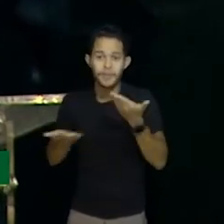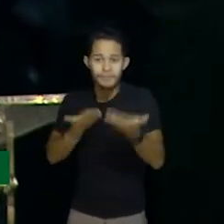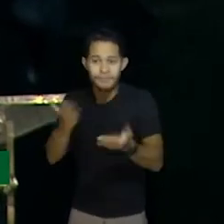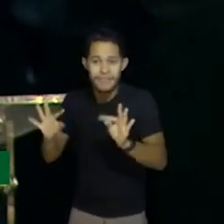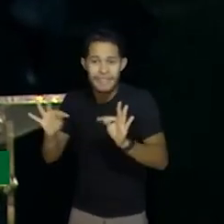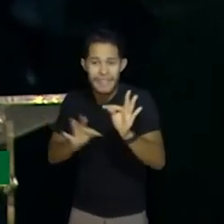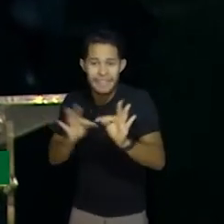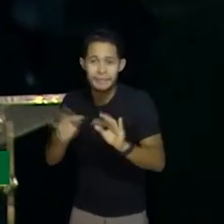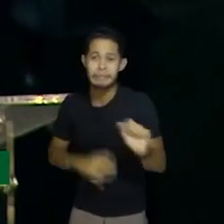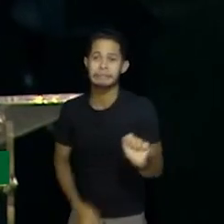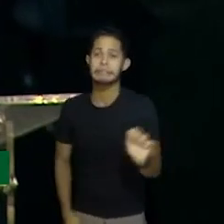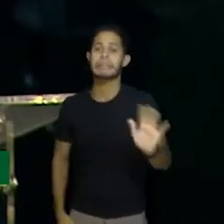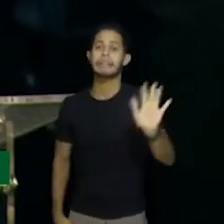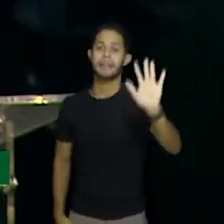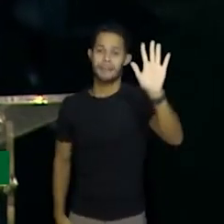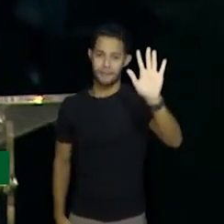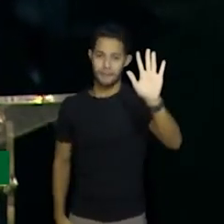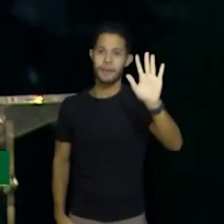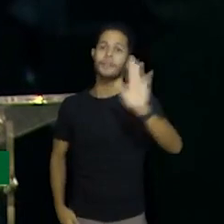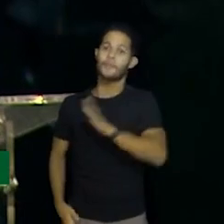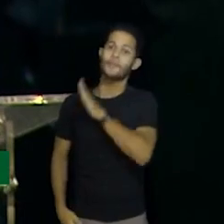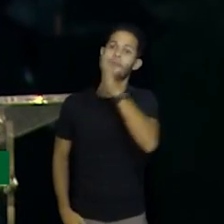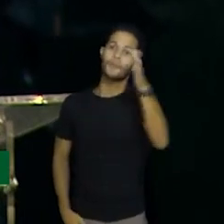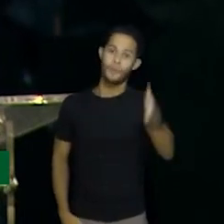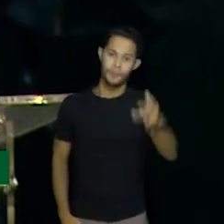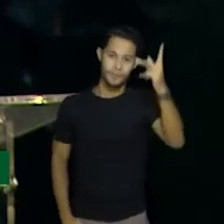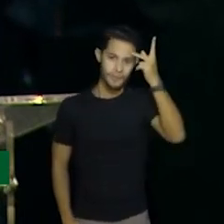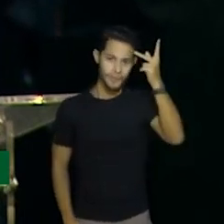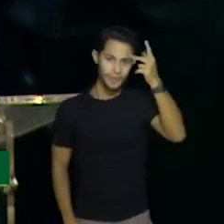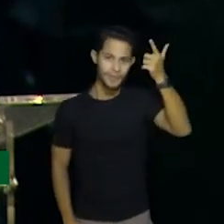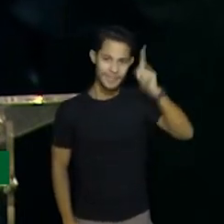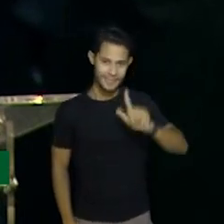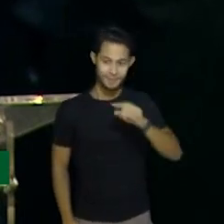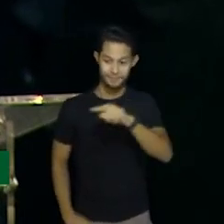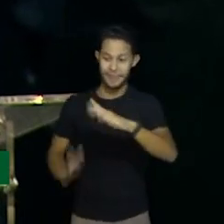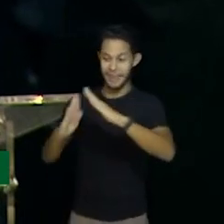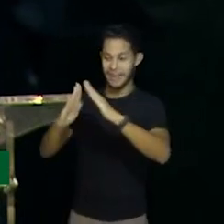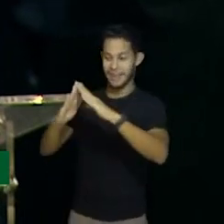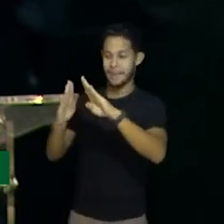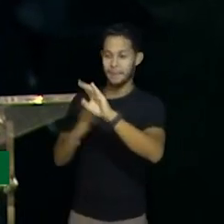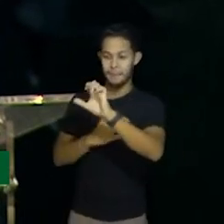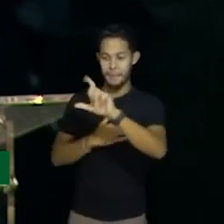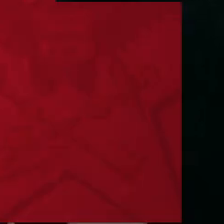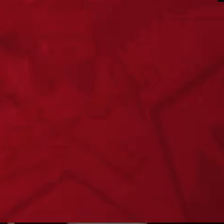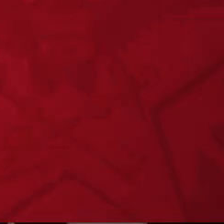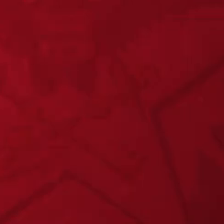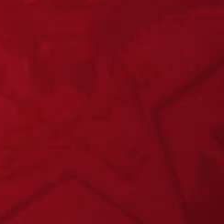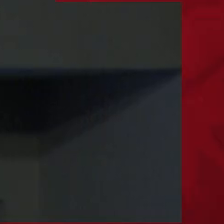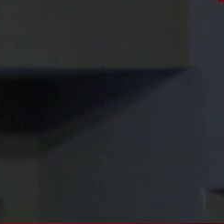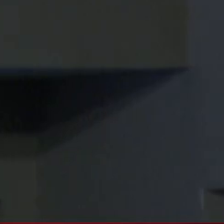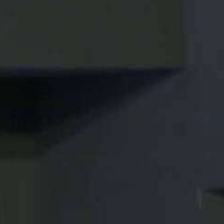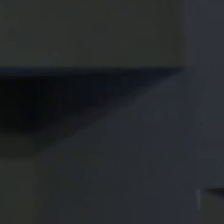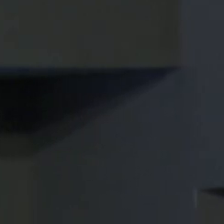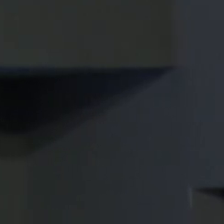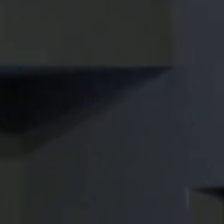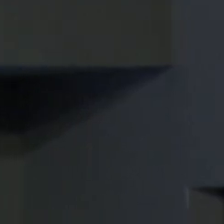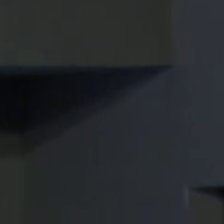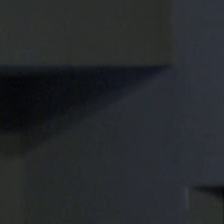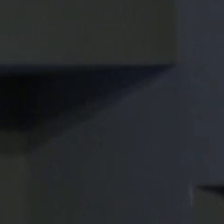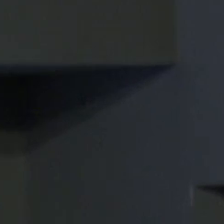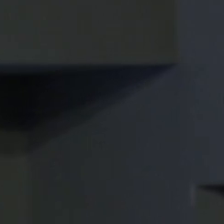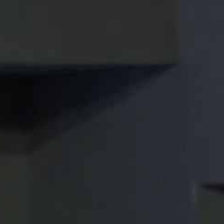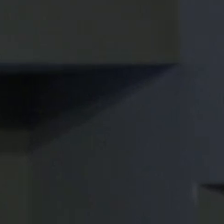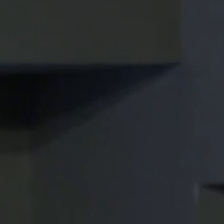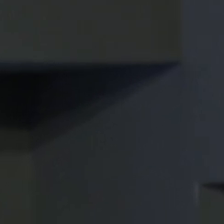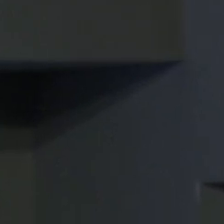que a gente teve com o Biel, hoje a gente consegue ter essa estrutura para ajudar essas famílias e mudar essas histórias. O presidente da